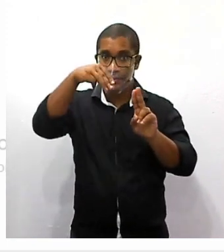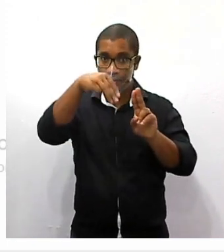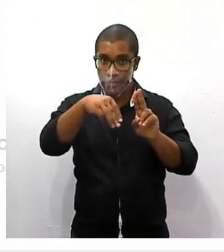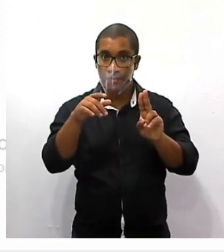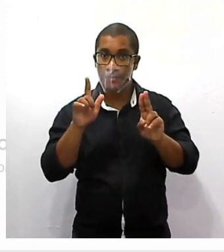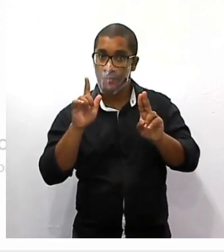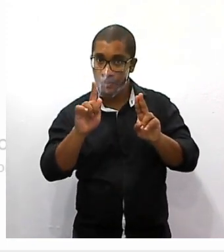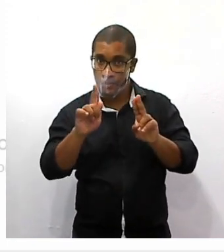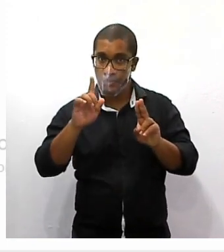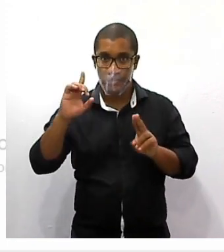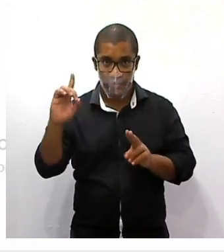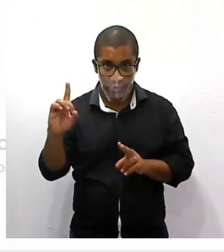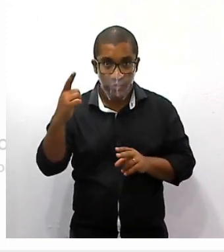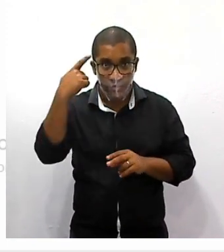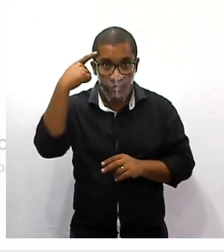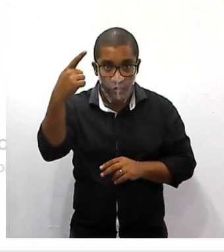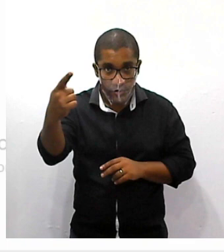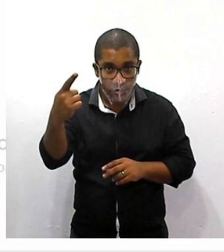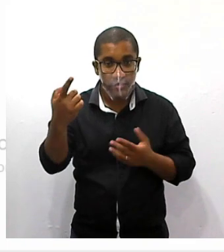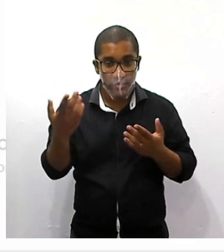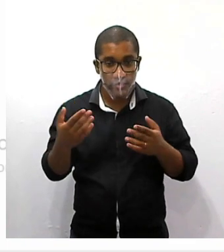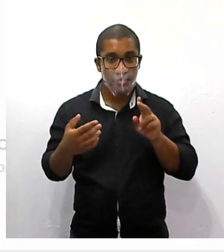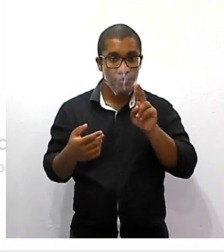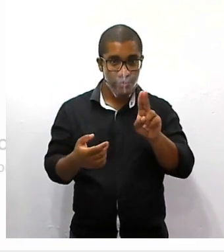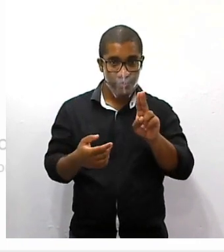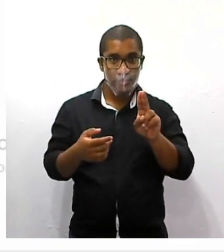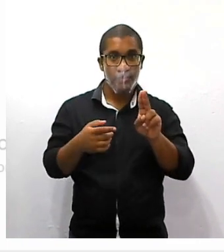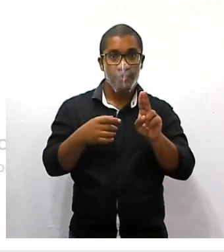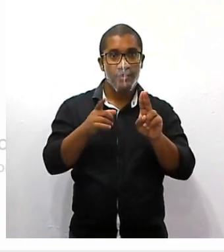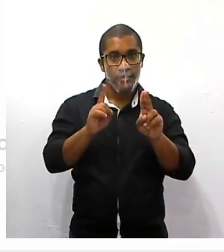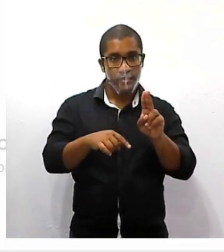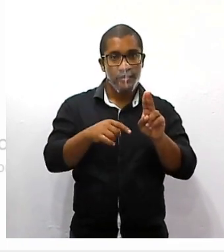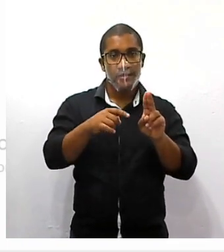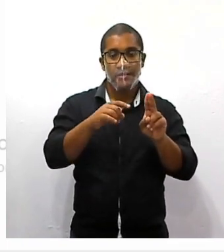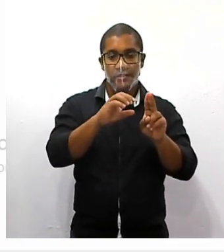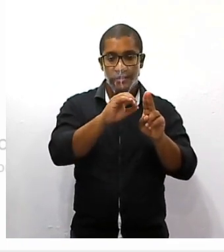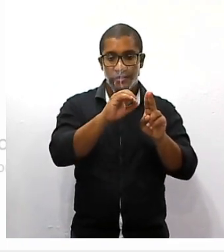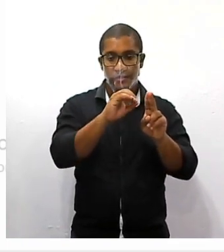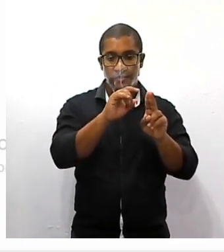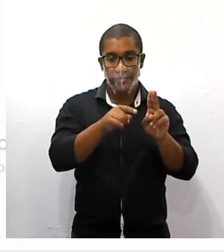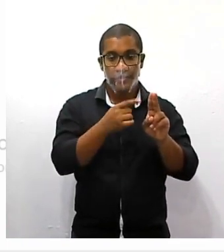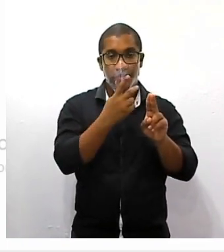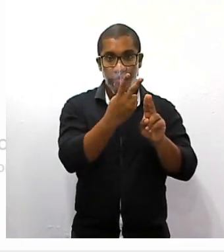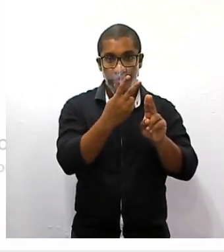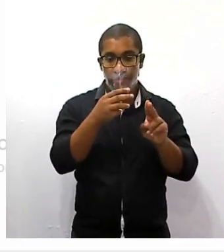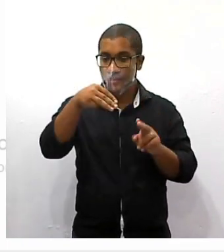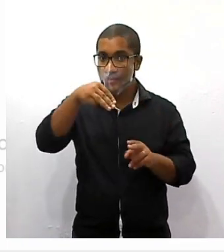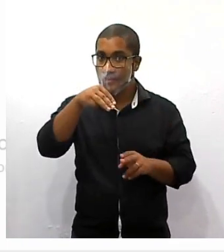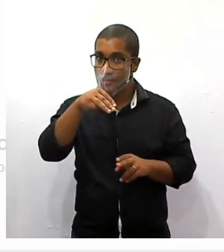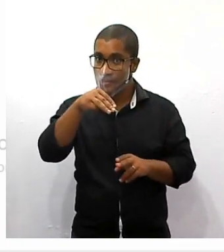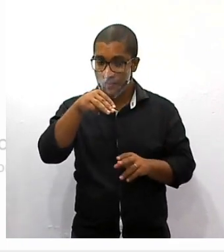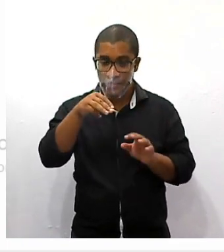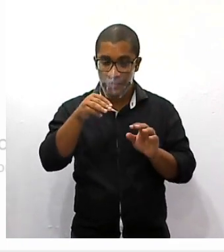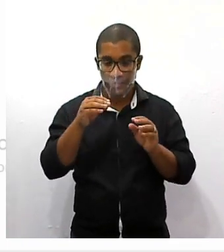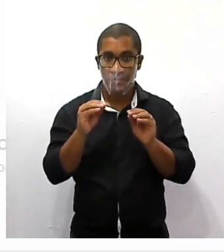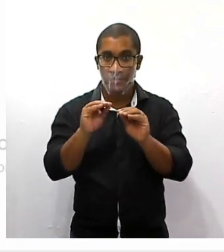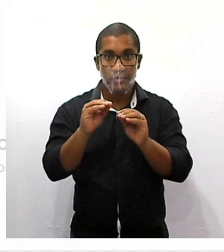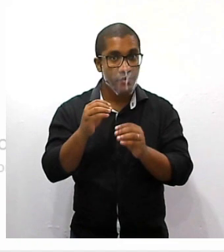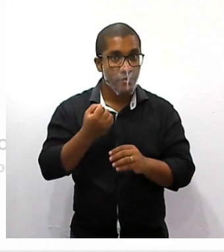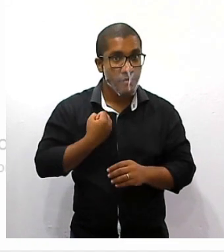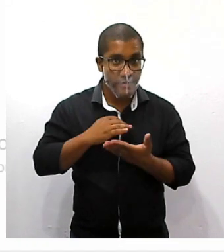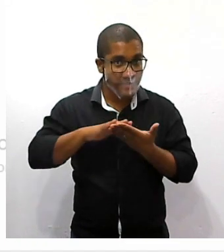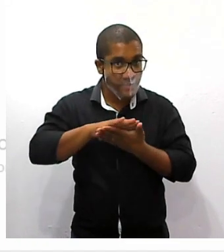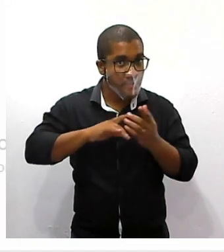dinheiro. Então, vejam que você tem o μ, que é 0,2. A massa, olha aí, porque eu não botei o valor da massa, tá? E você vai entender